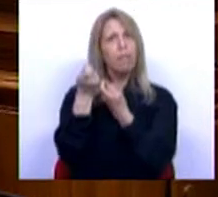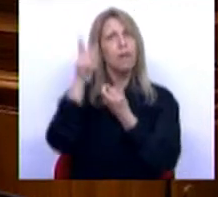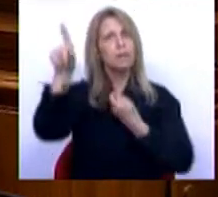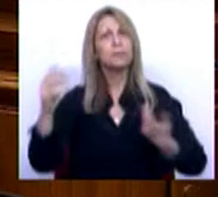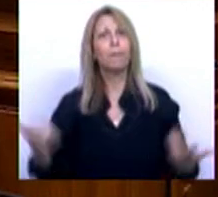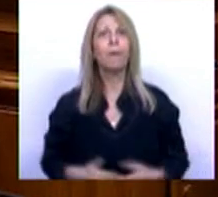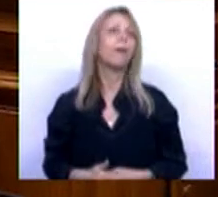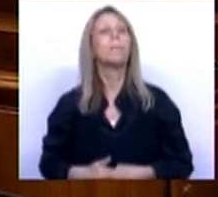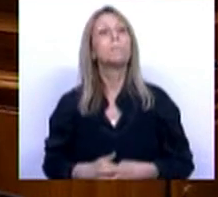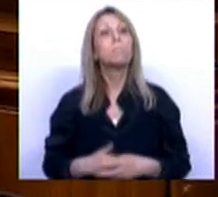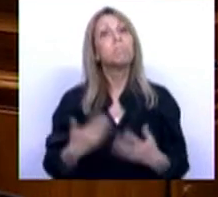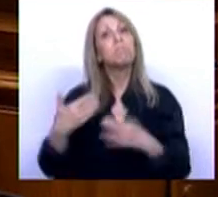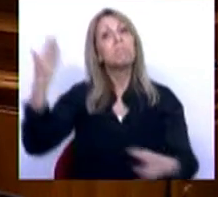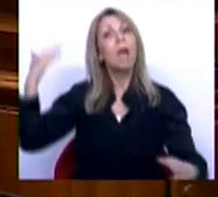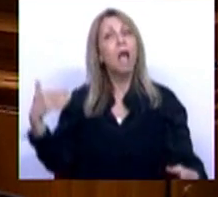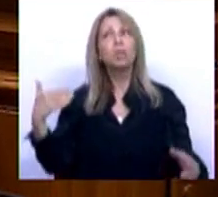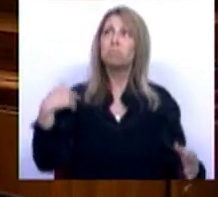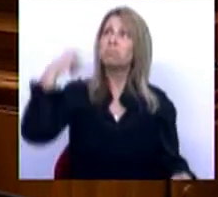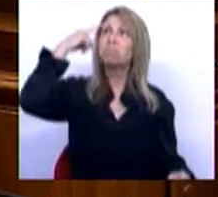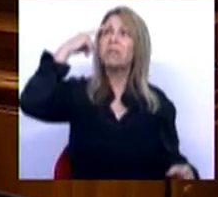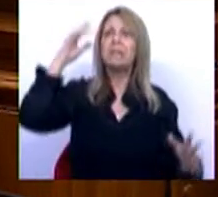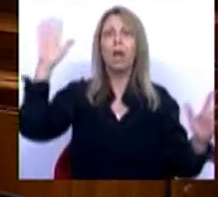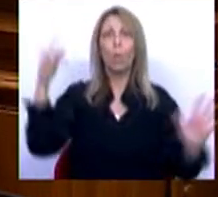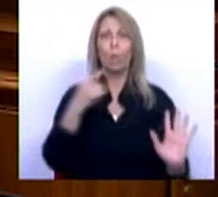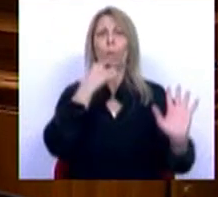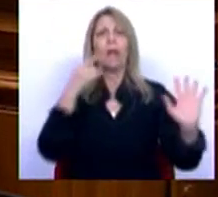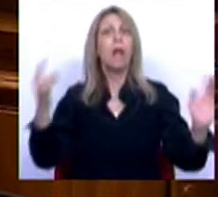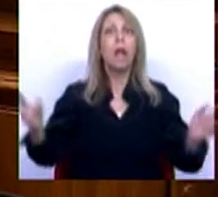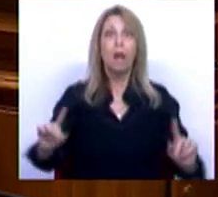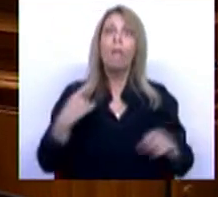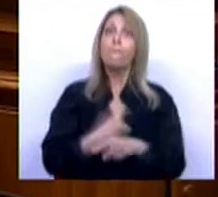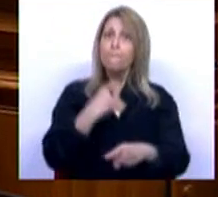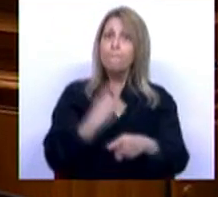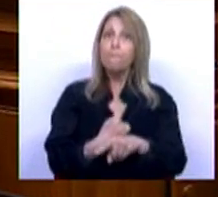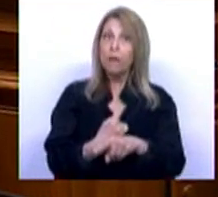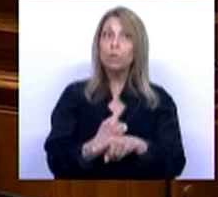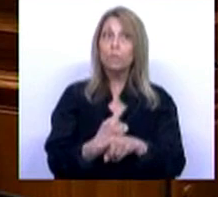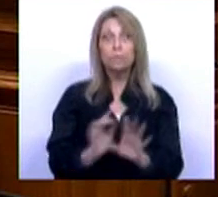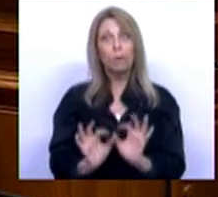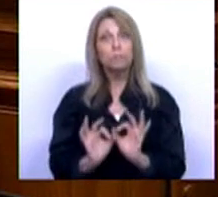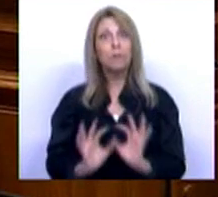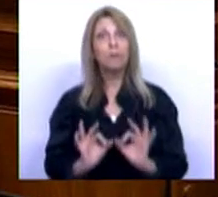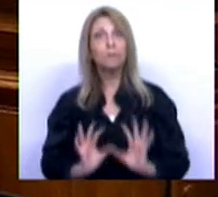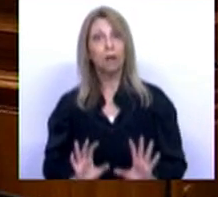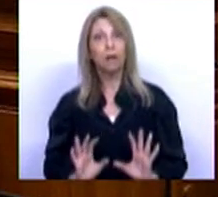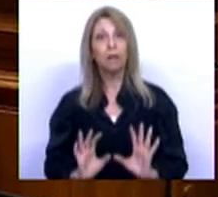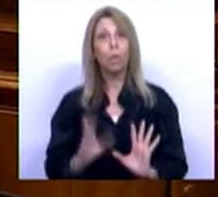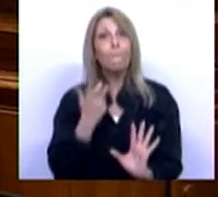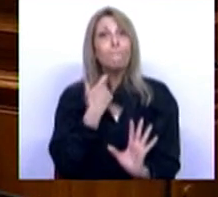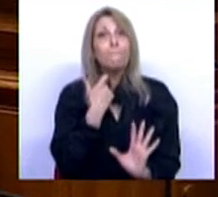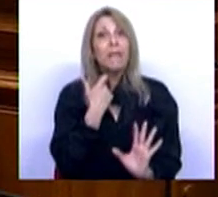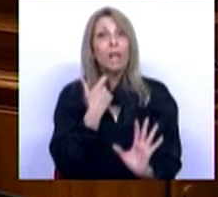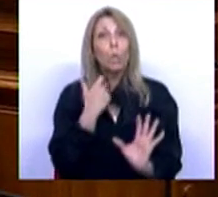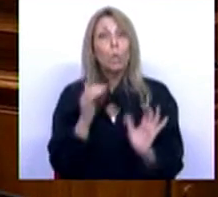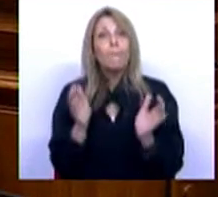número parecia absolutamente esmagador, apesar de ser sensivelmente o mesmo que um pequeno país como o